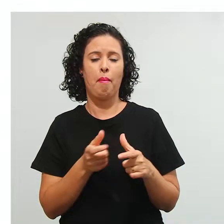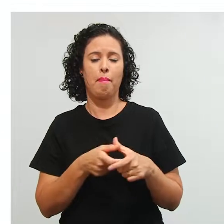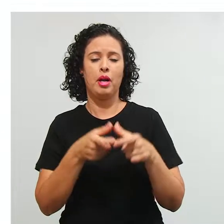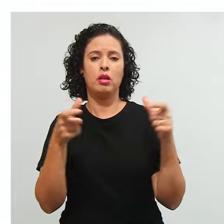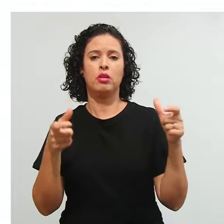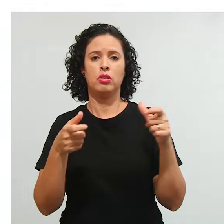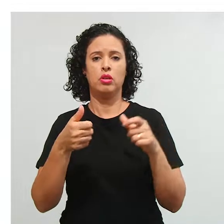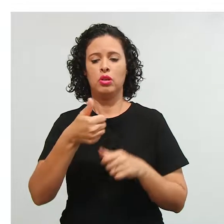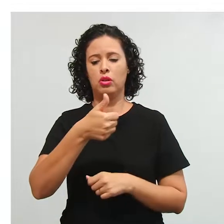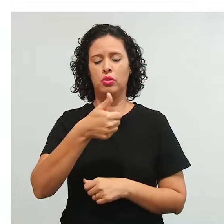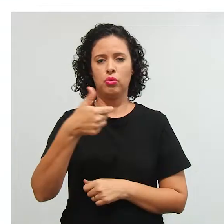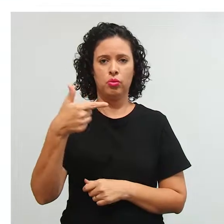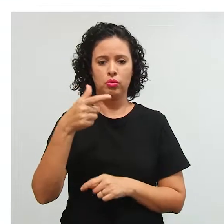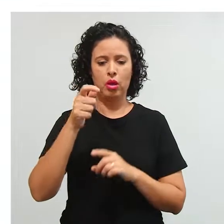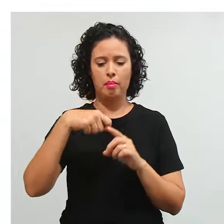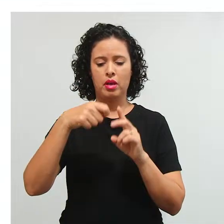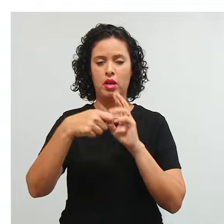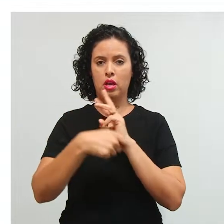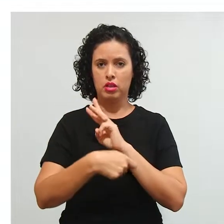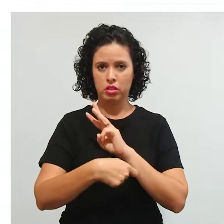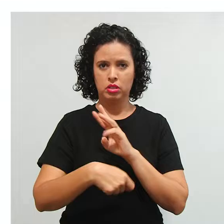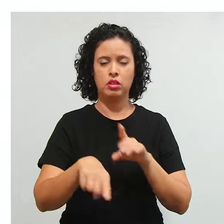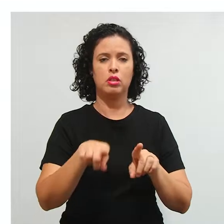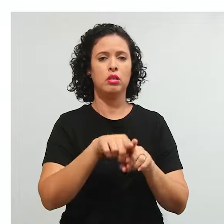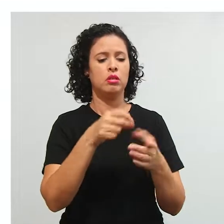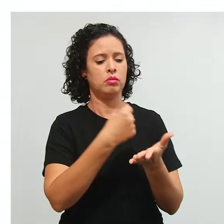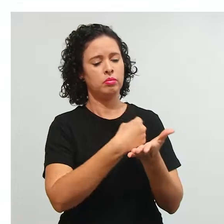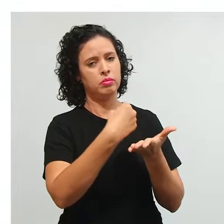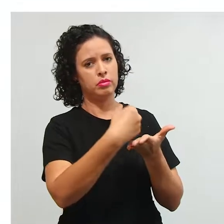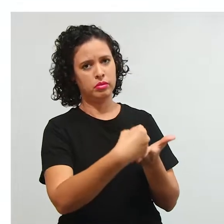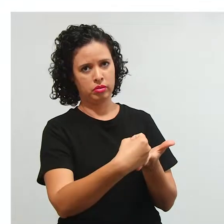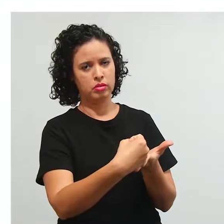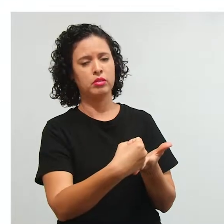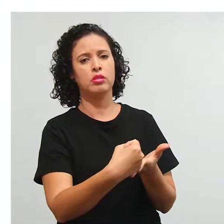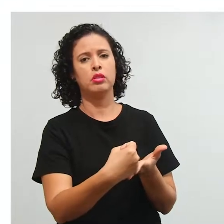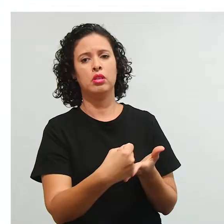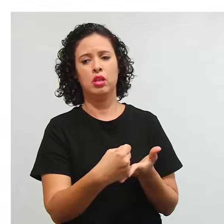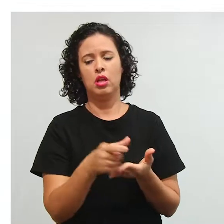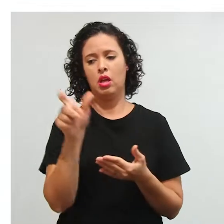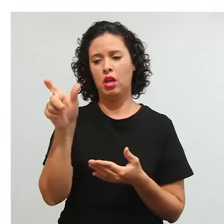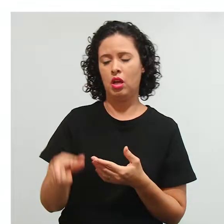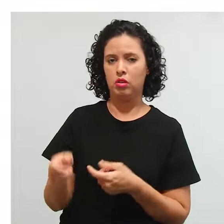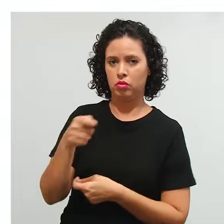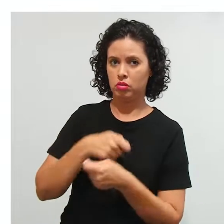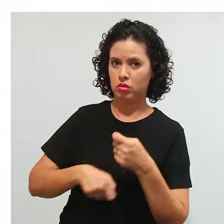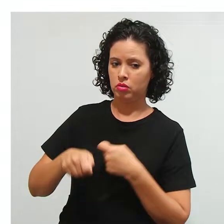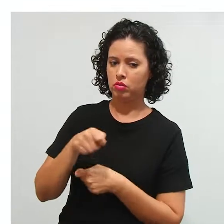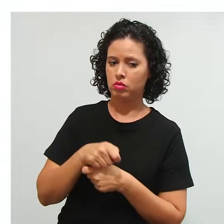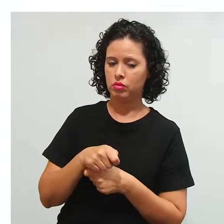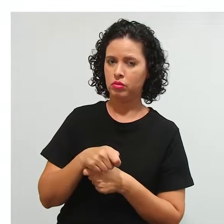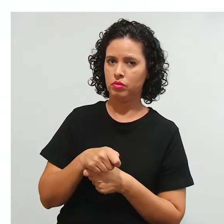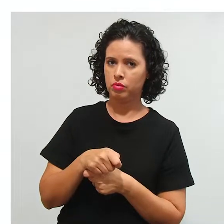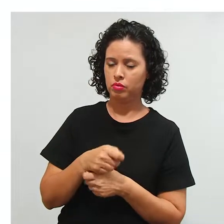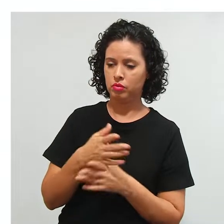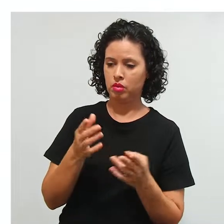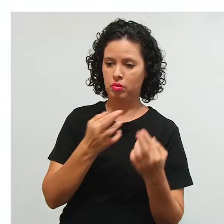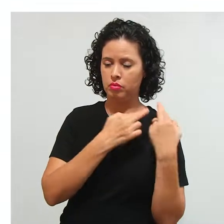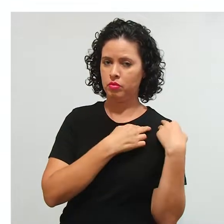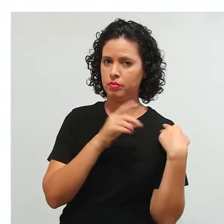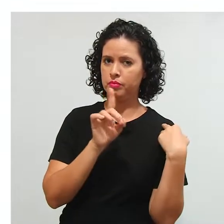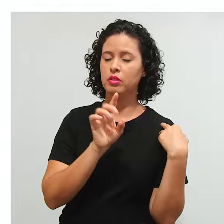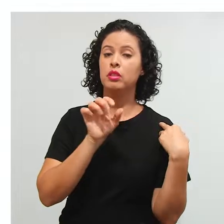superiores a 12 meses. E sua escrituração, contador, né, não é responsabilidade de vocês, mas se